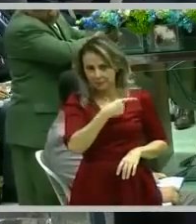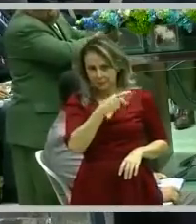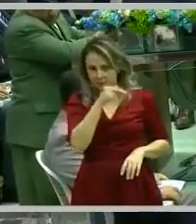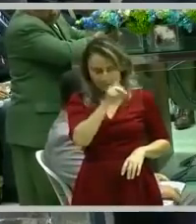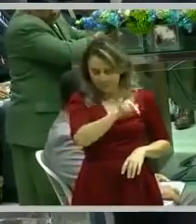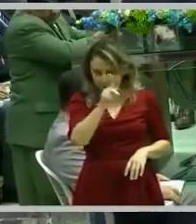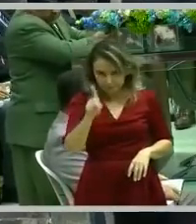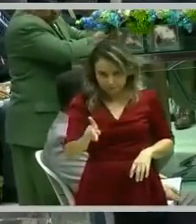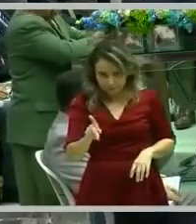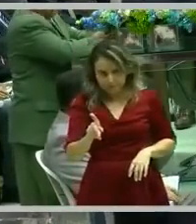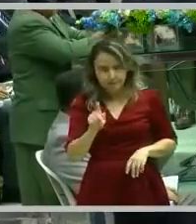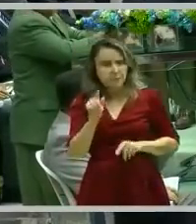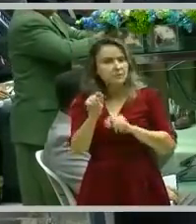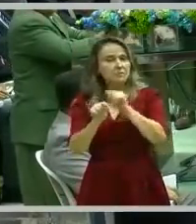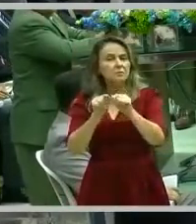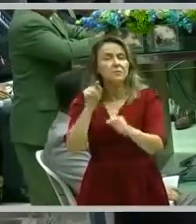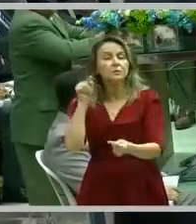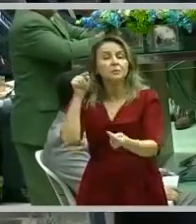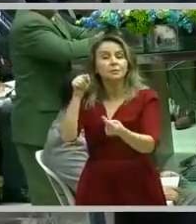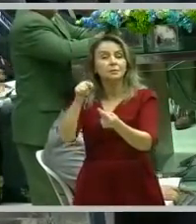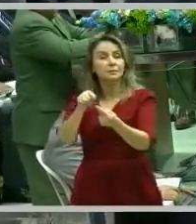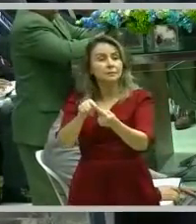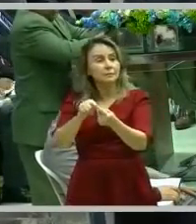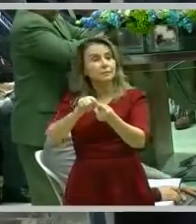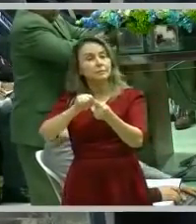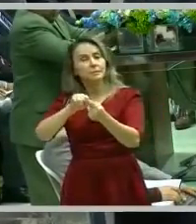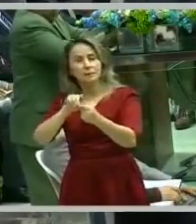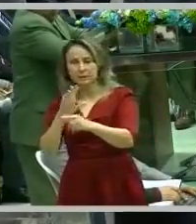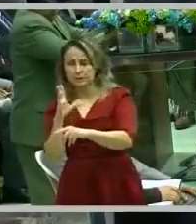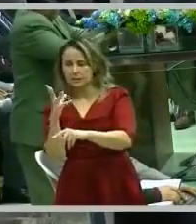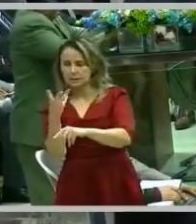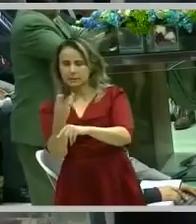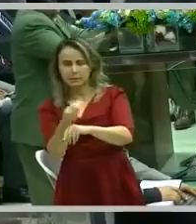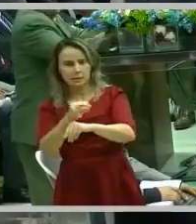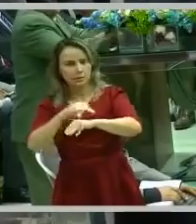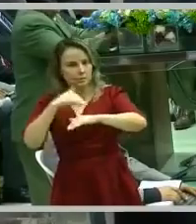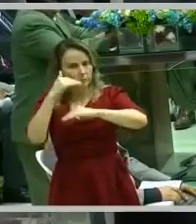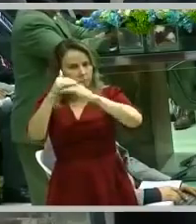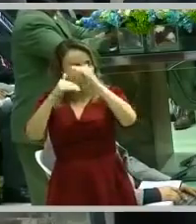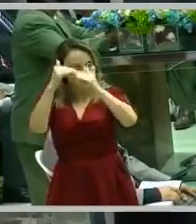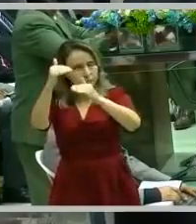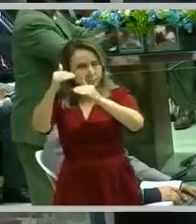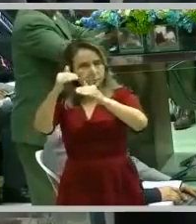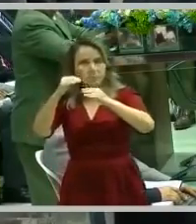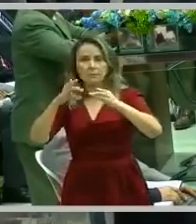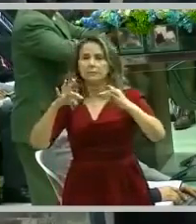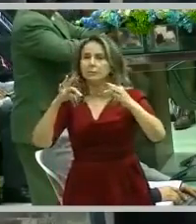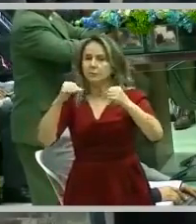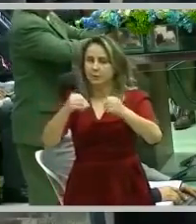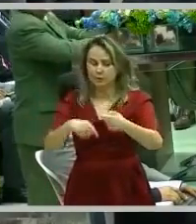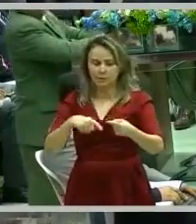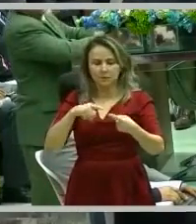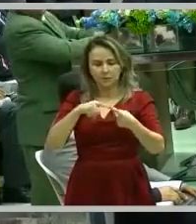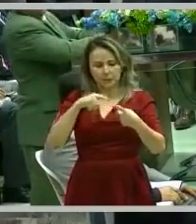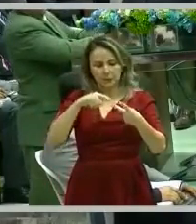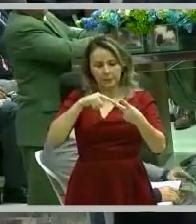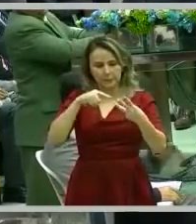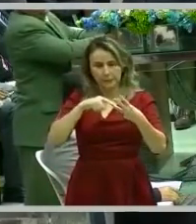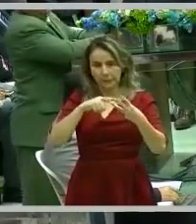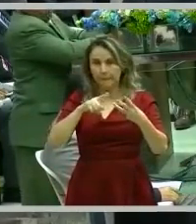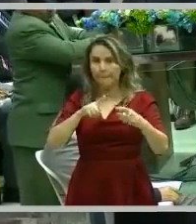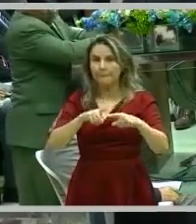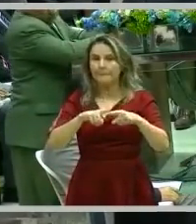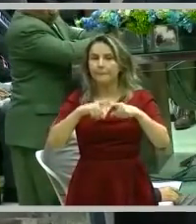aperfeiçoamento dos santos. Não confunda uma coisa com a outra. Todos somos reis, todos somos sacerdotes e profetas, mas os